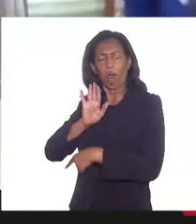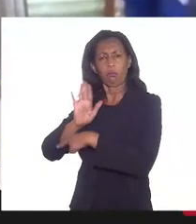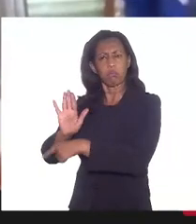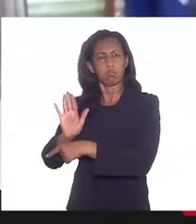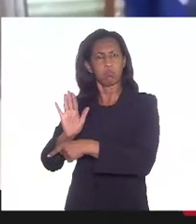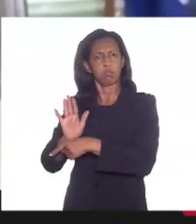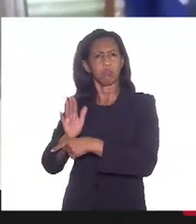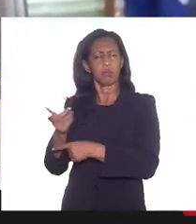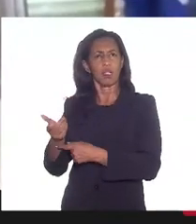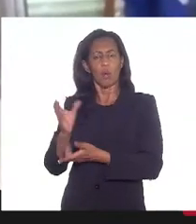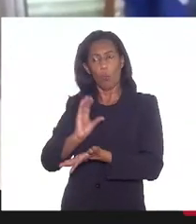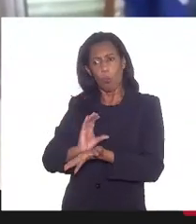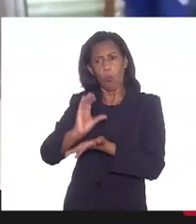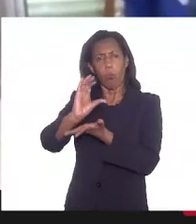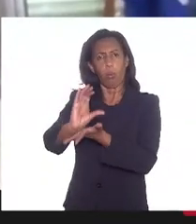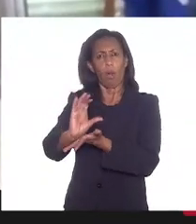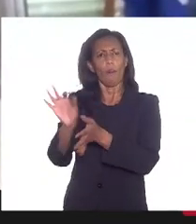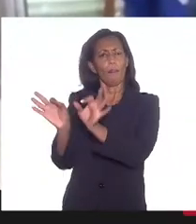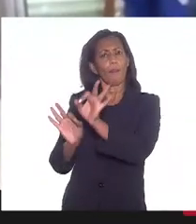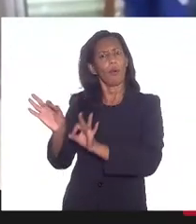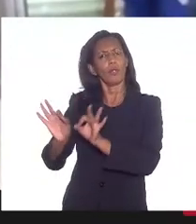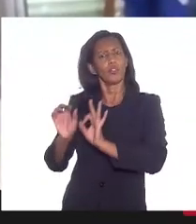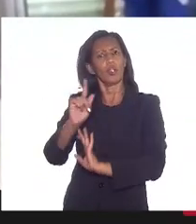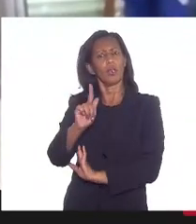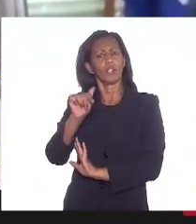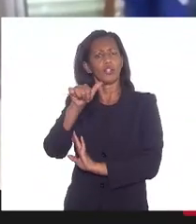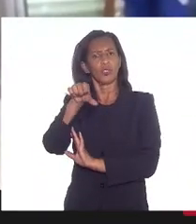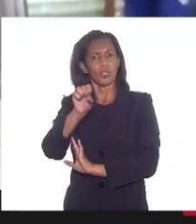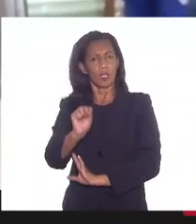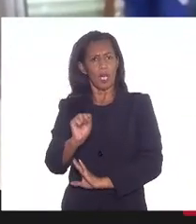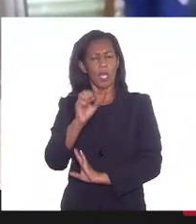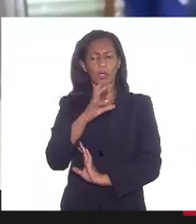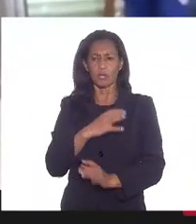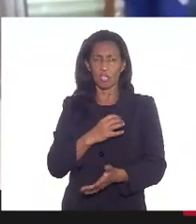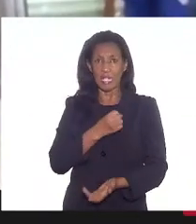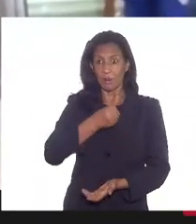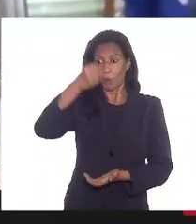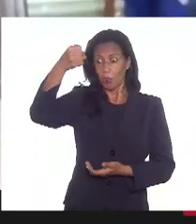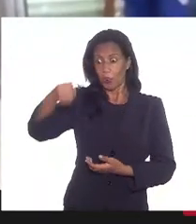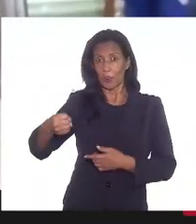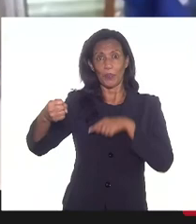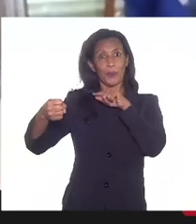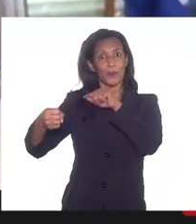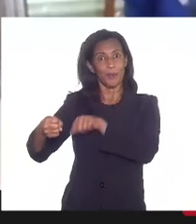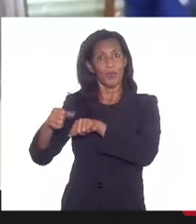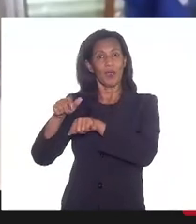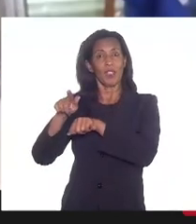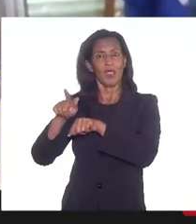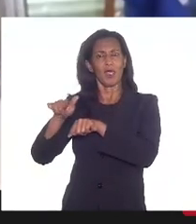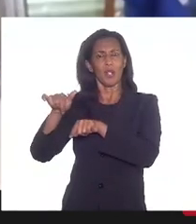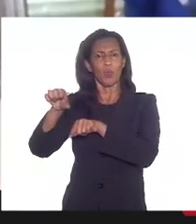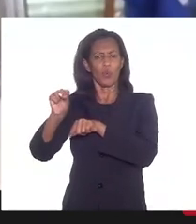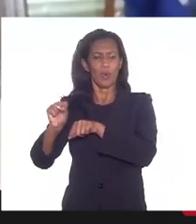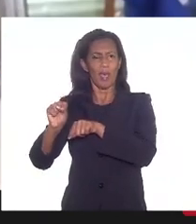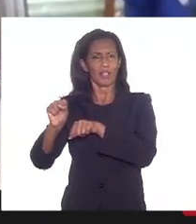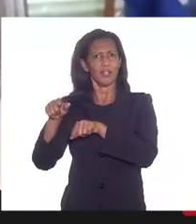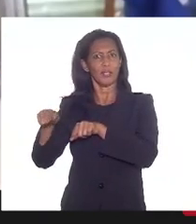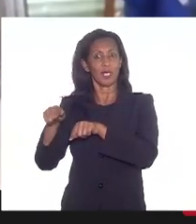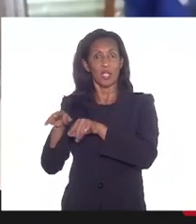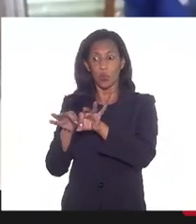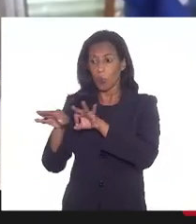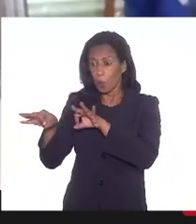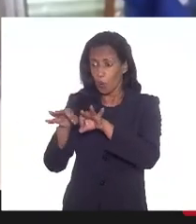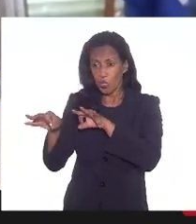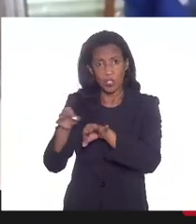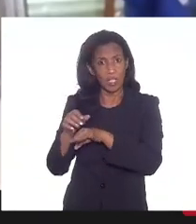capital para desenvolver um projeto de gás lá e me colocou em uma série de roadshows, que era um gás em Urucu. E o projeto não saía porque